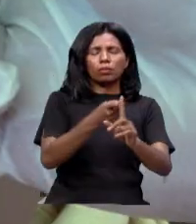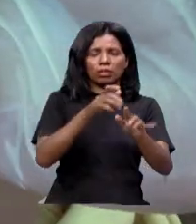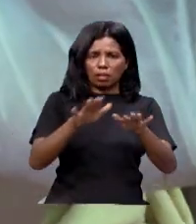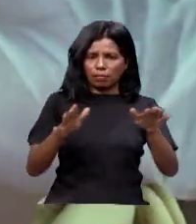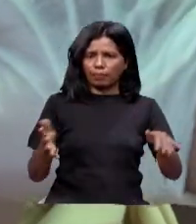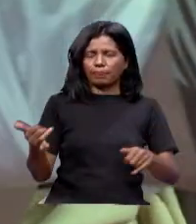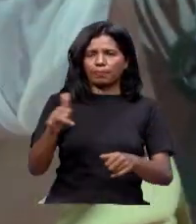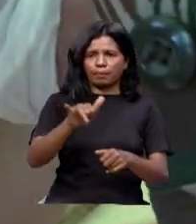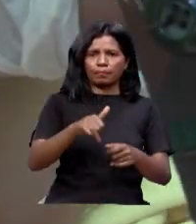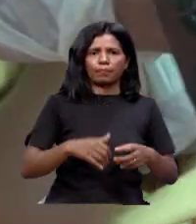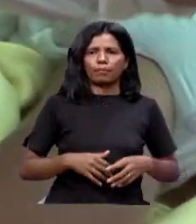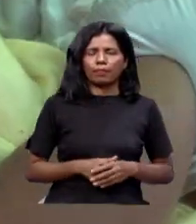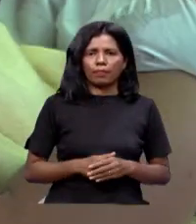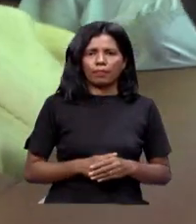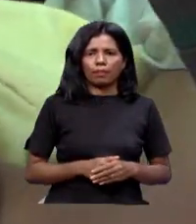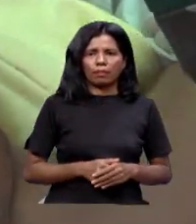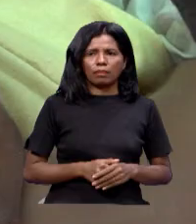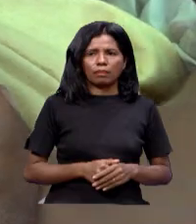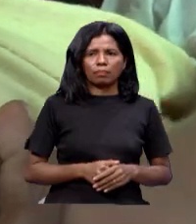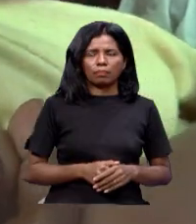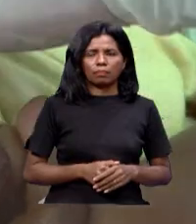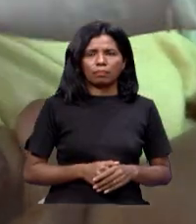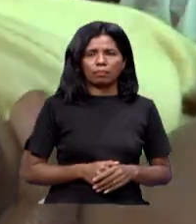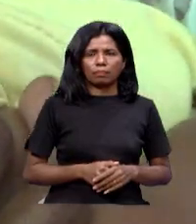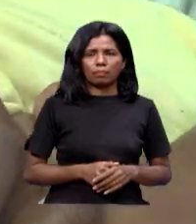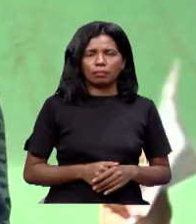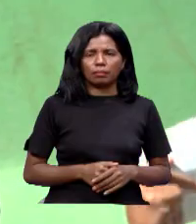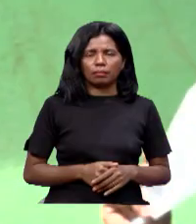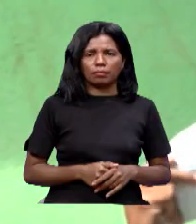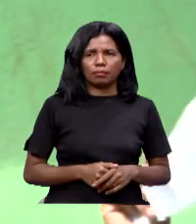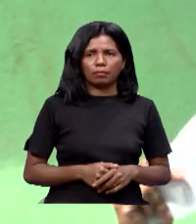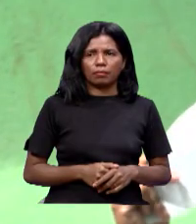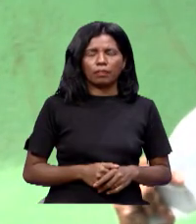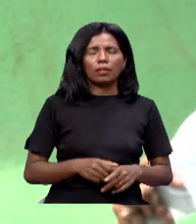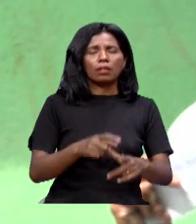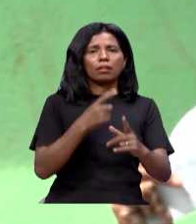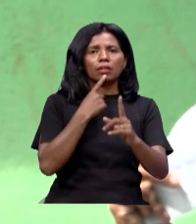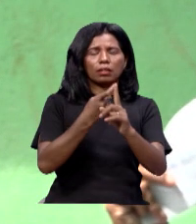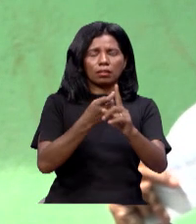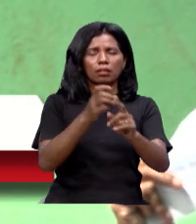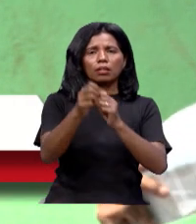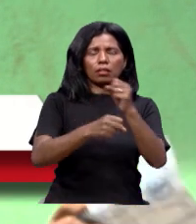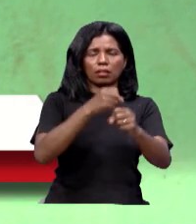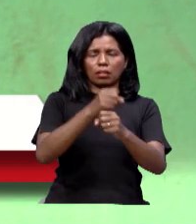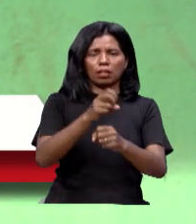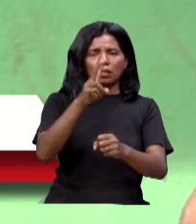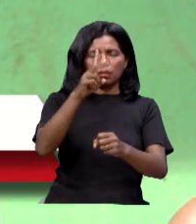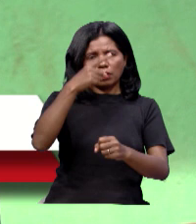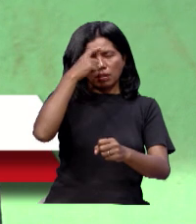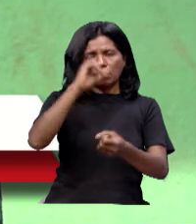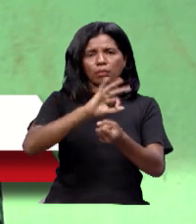silabarexira. Cobertura, imunização rotina, tun e ha tinan rua, bacotuk tamba